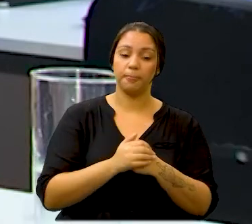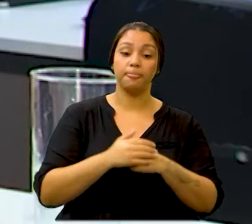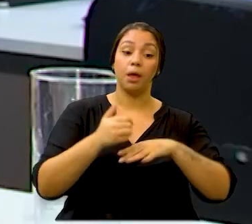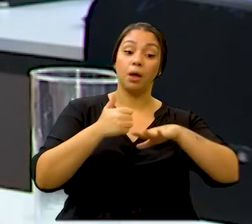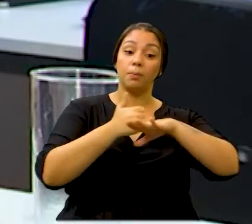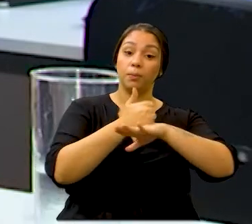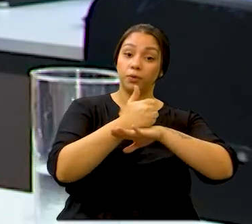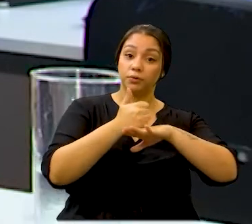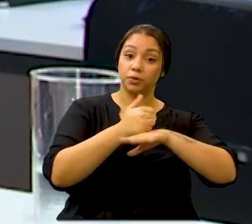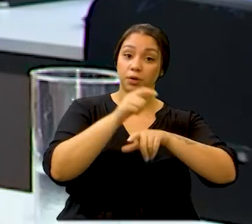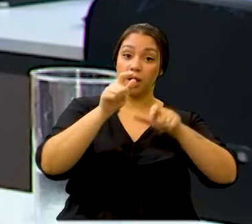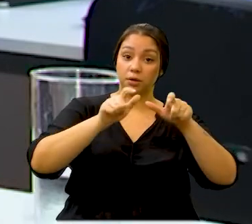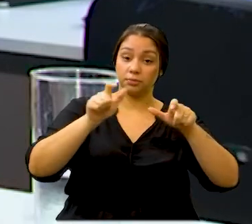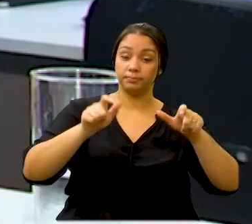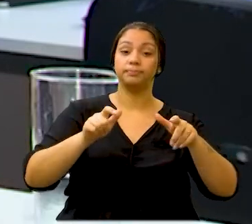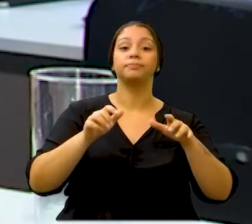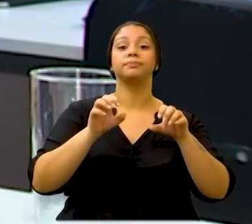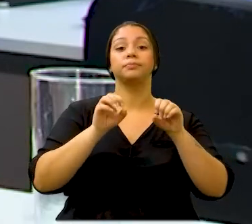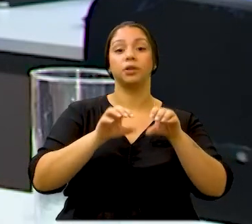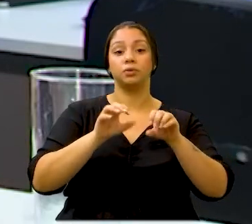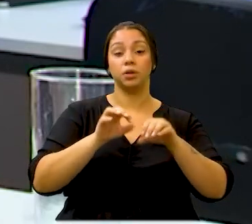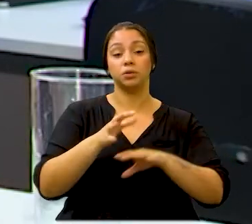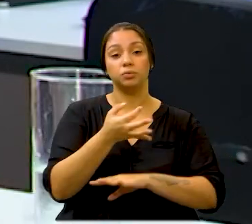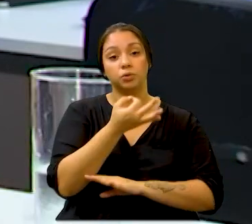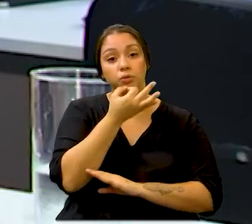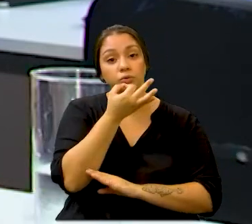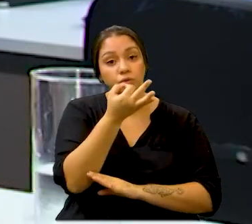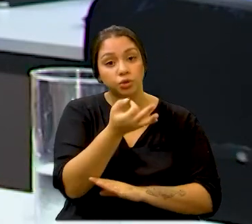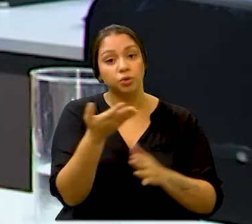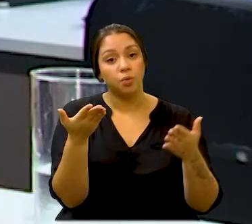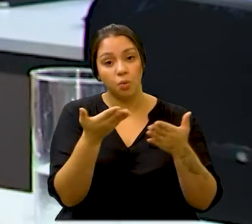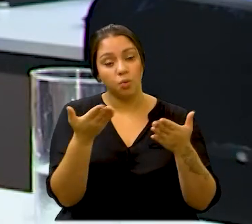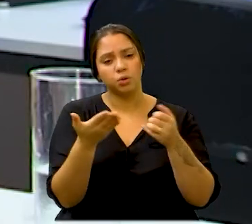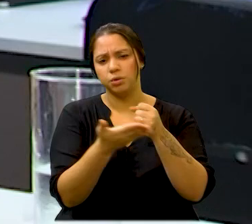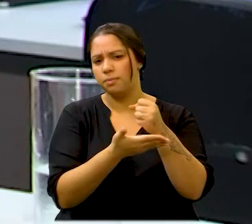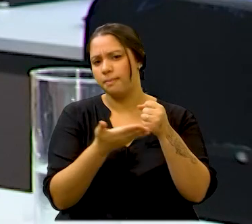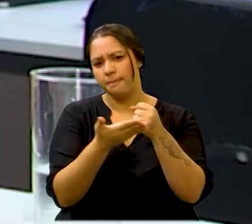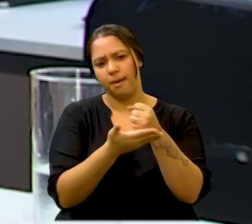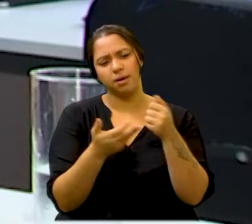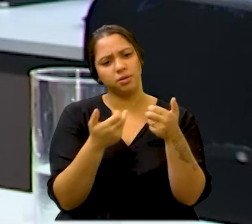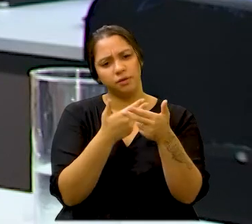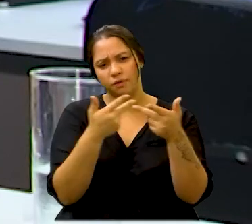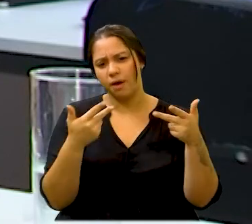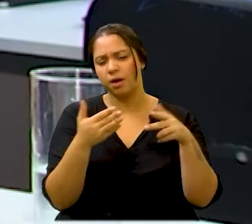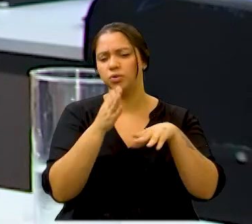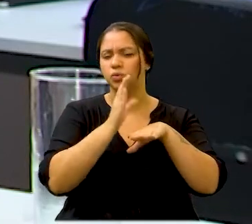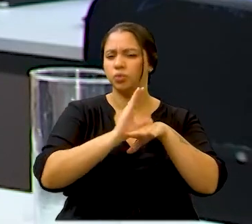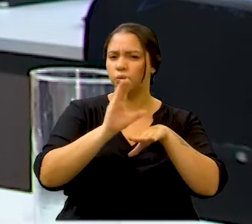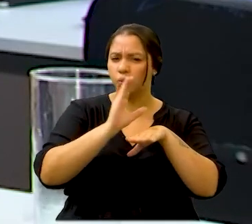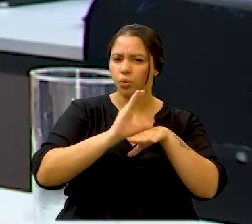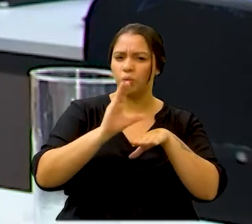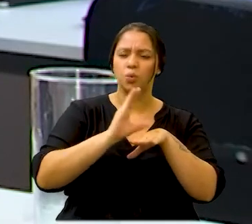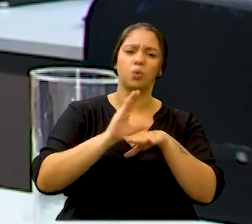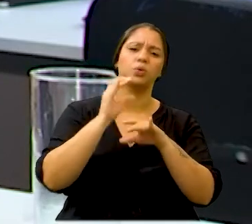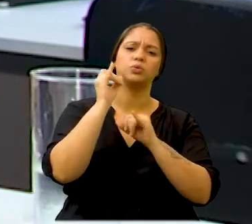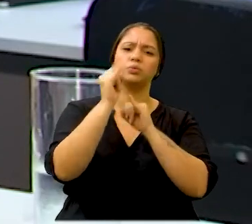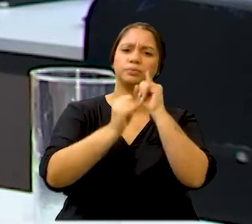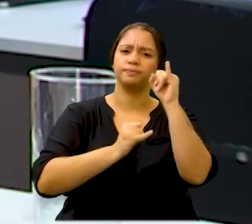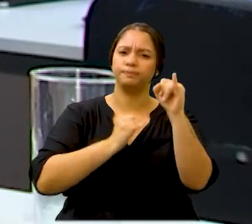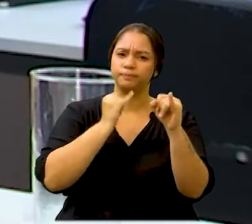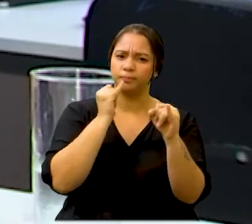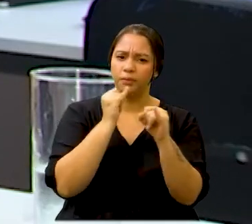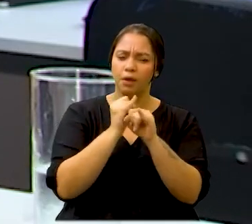profissionais da educação, eu realmente, né, sugiro hoje, a gente já tem muitas bases de informação, cursos que